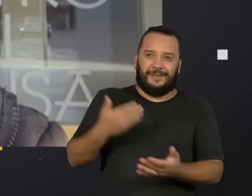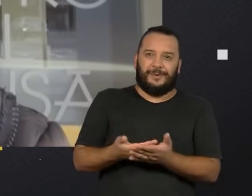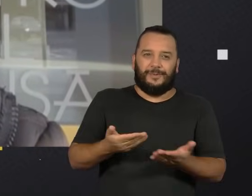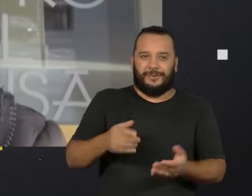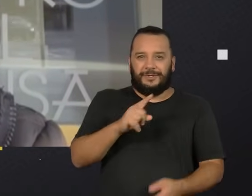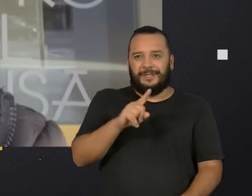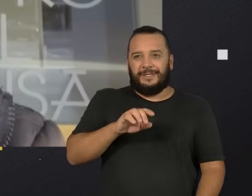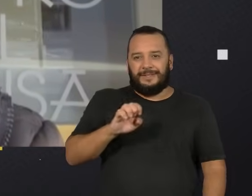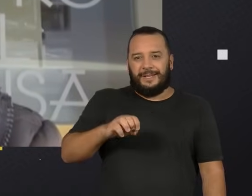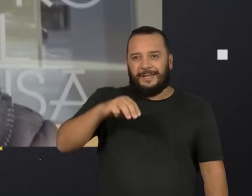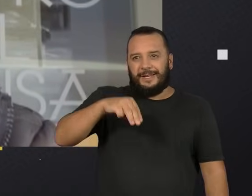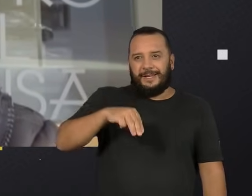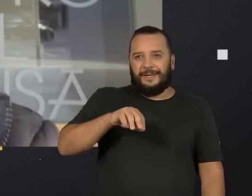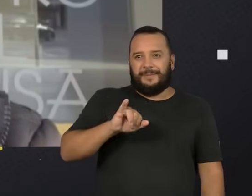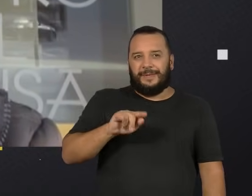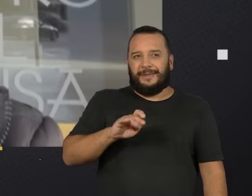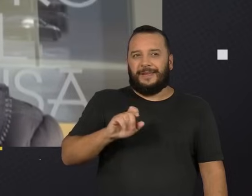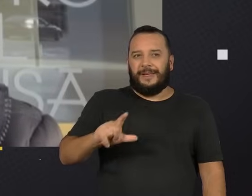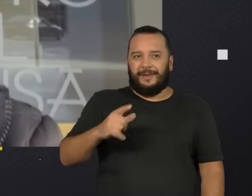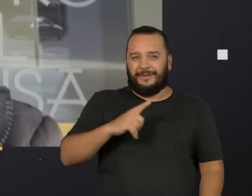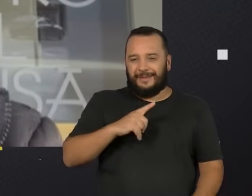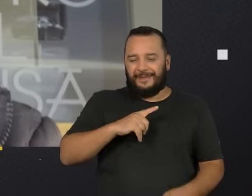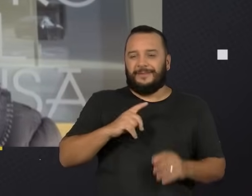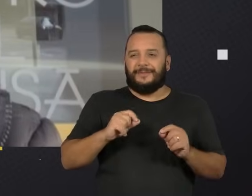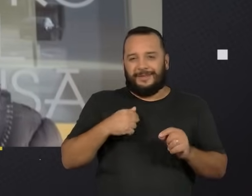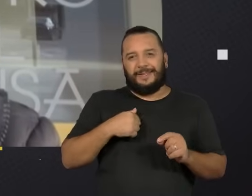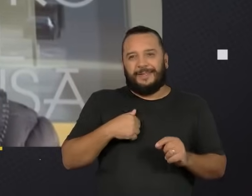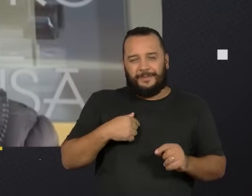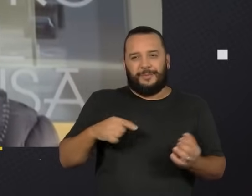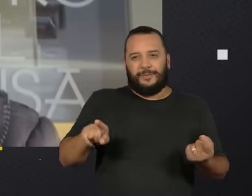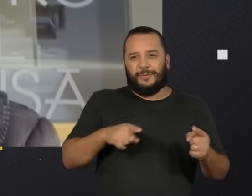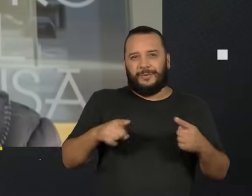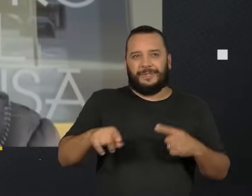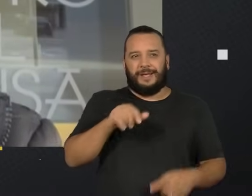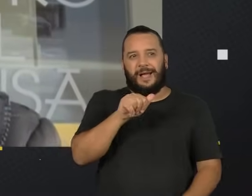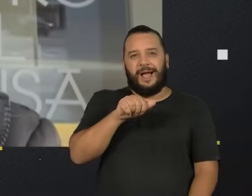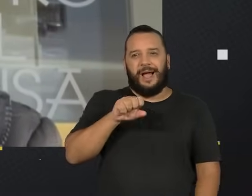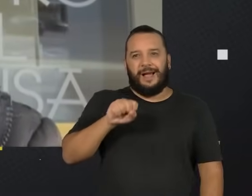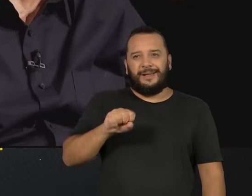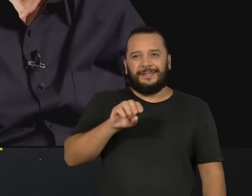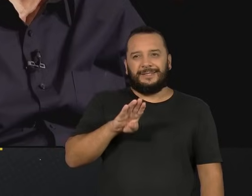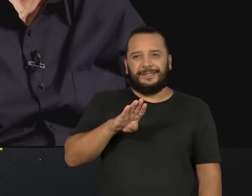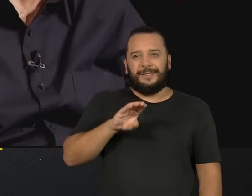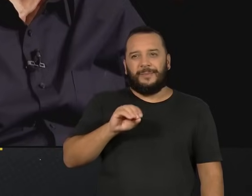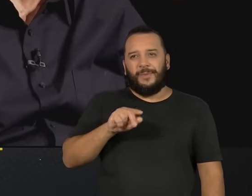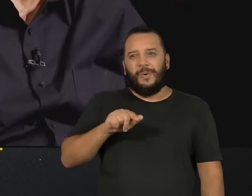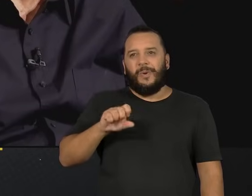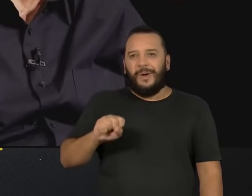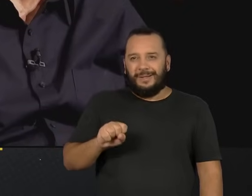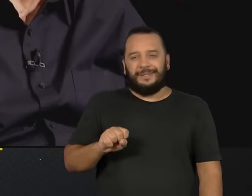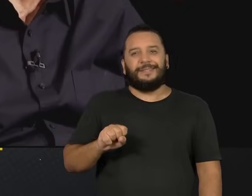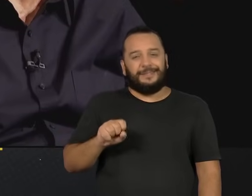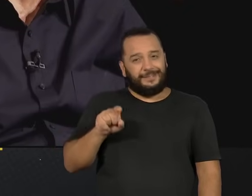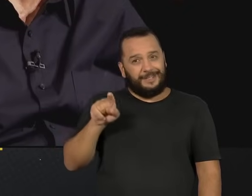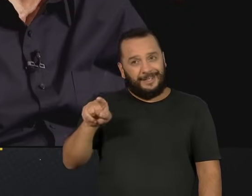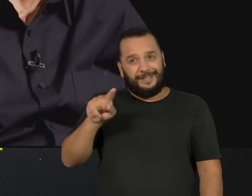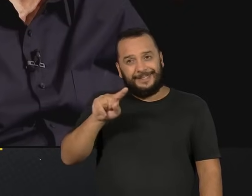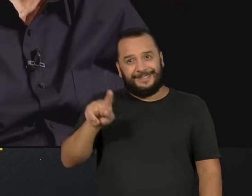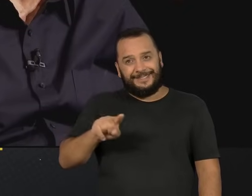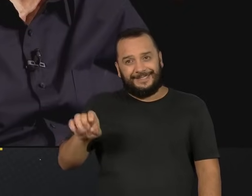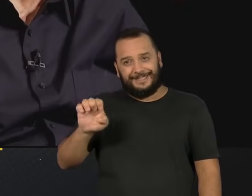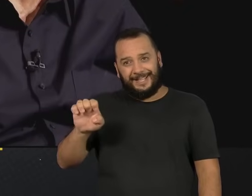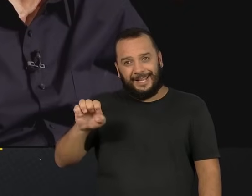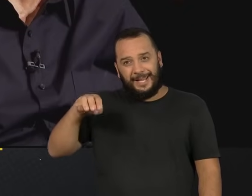Miguel fez a trilha de As Boas, o Zé Miguel e o Zé Celso fizeram uma parceria